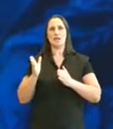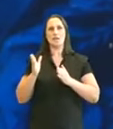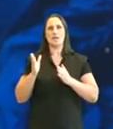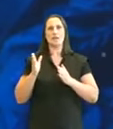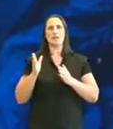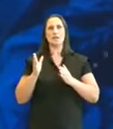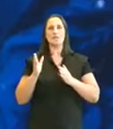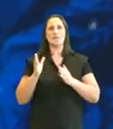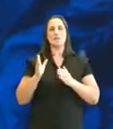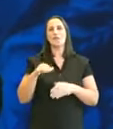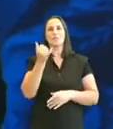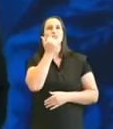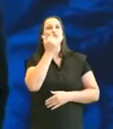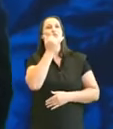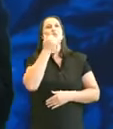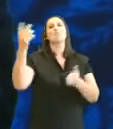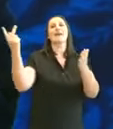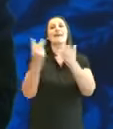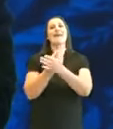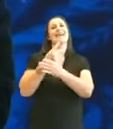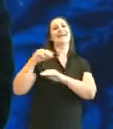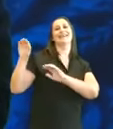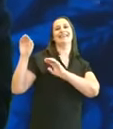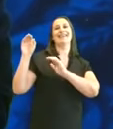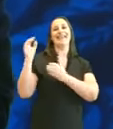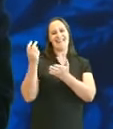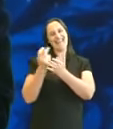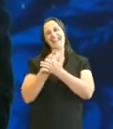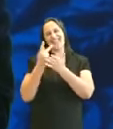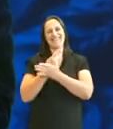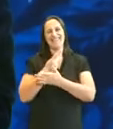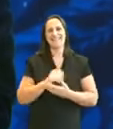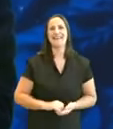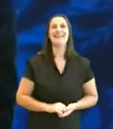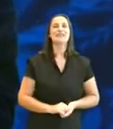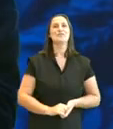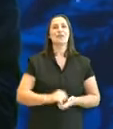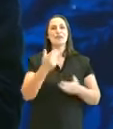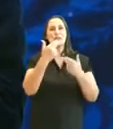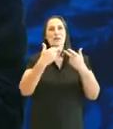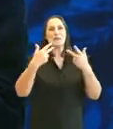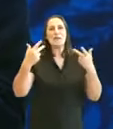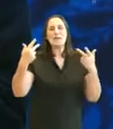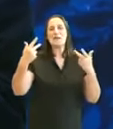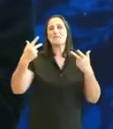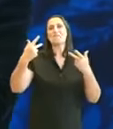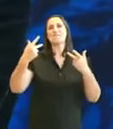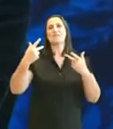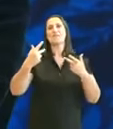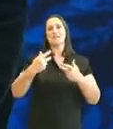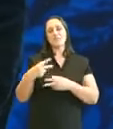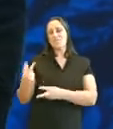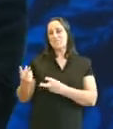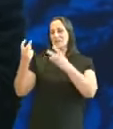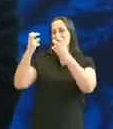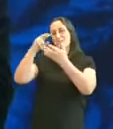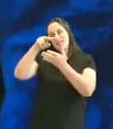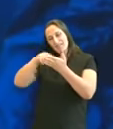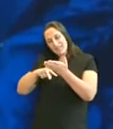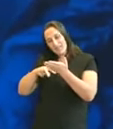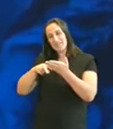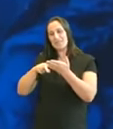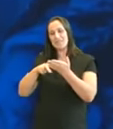contexto muito parecido que a gente está vivendo aqui hoje. E uma das coisas que deu para perceber na leitura